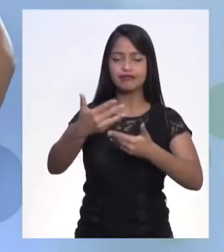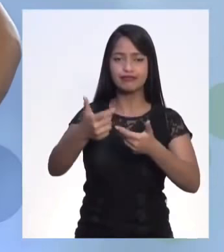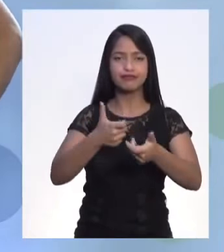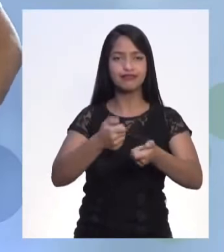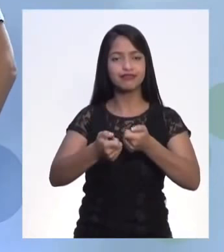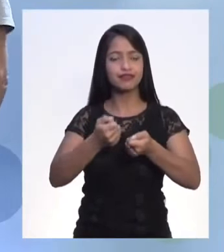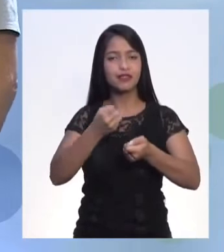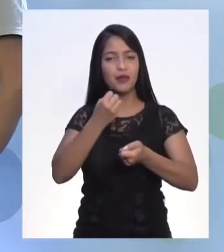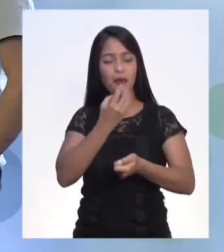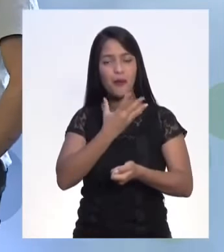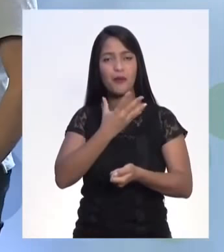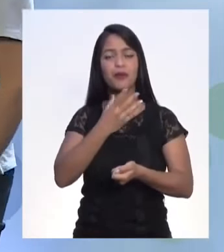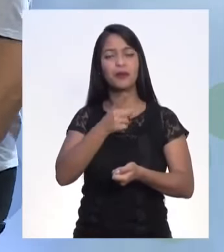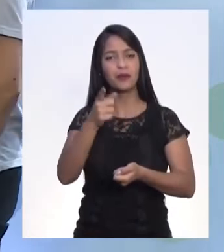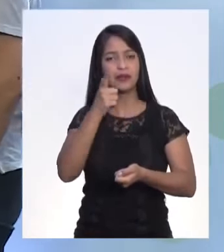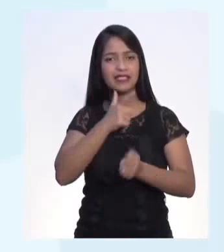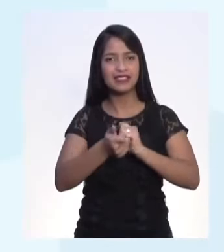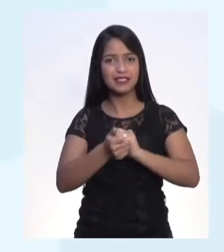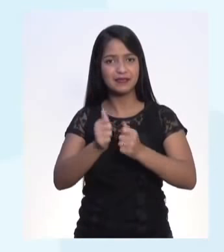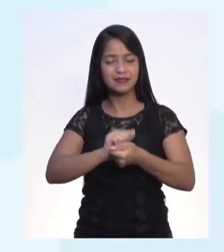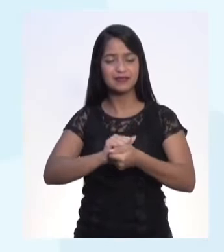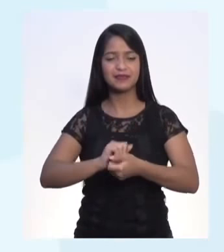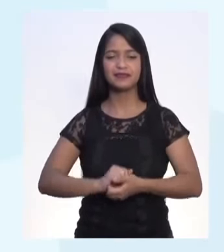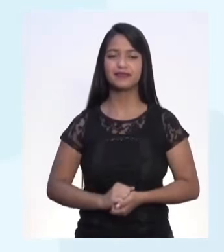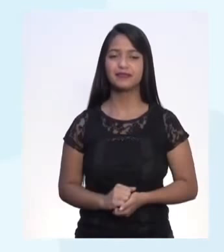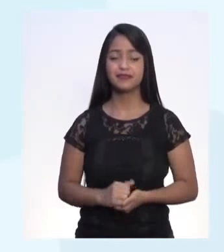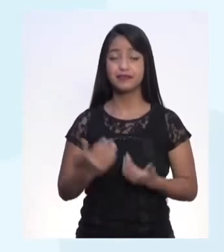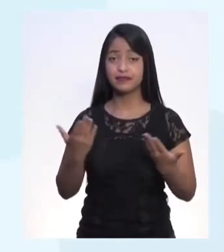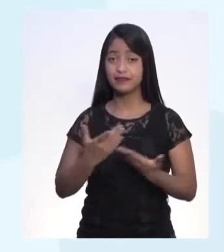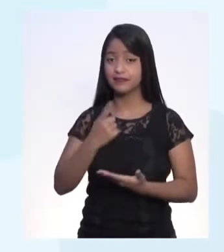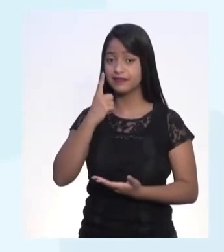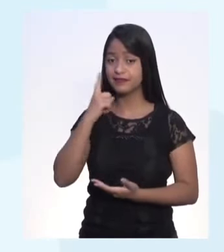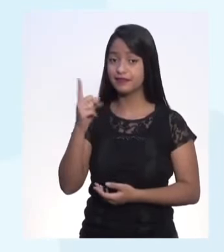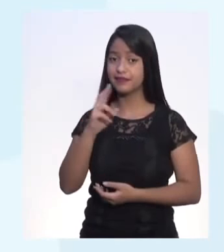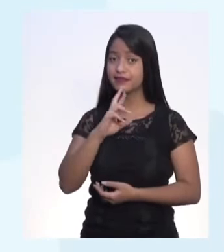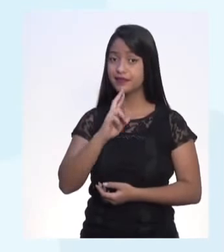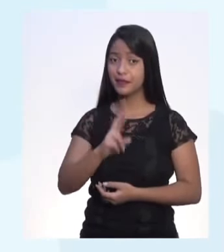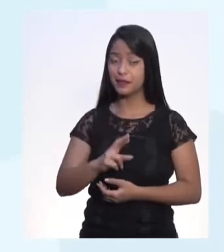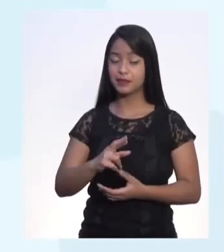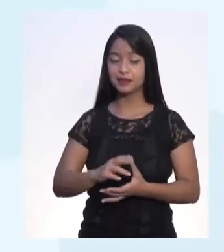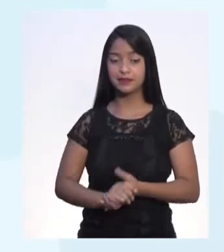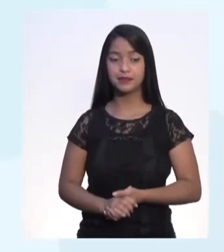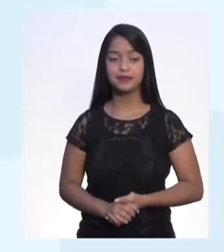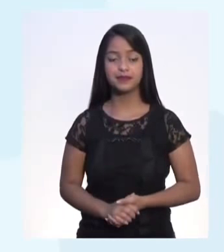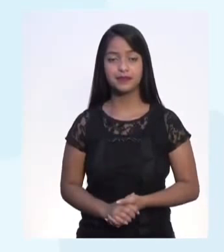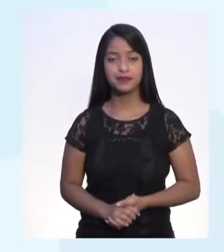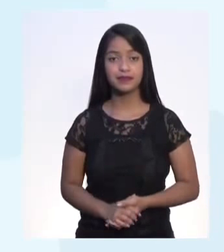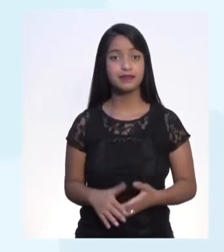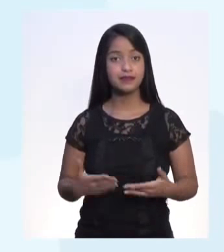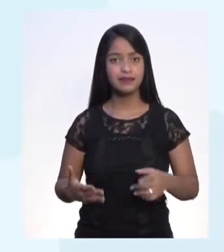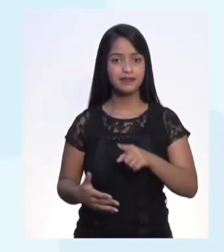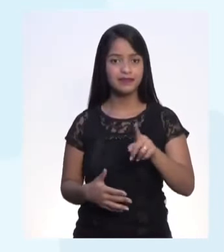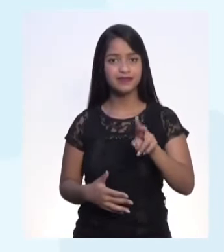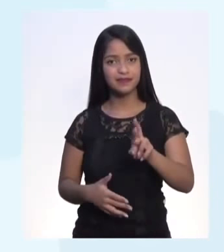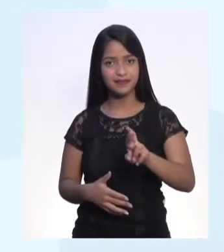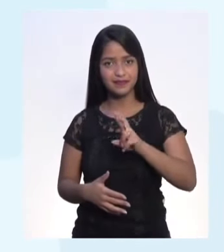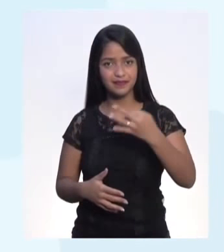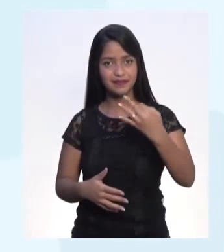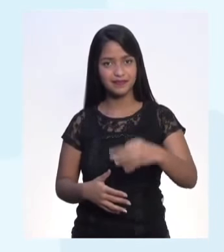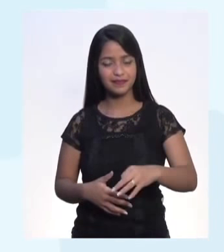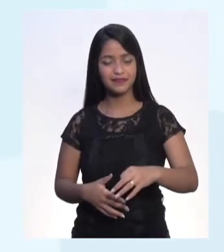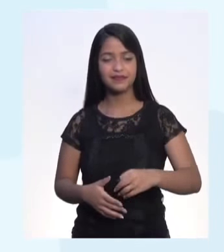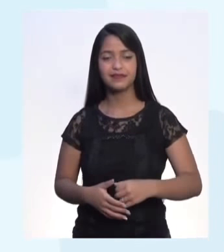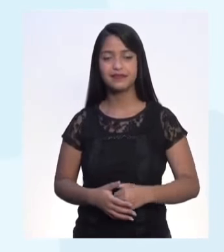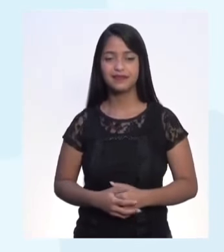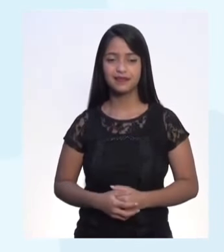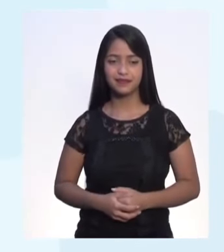É verdade tá olha lá aqui já tá aparecendo para vocês a resposta e aí com o pessoal bem bem colocou solicitar caneta aqui